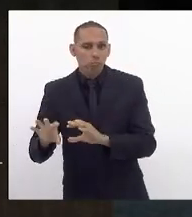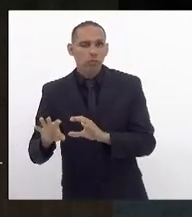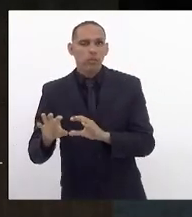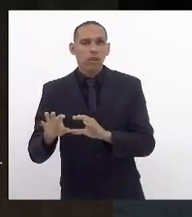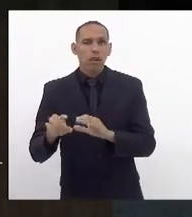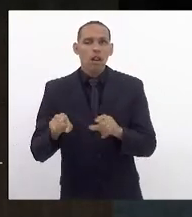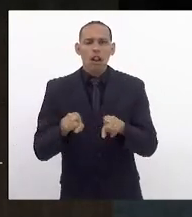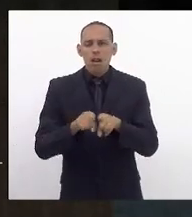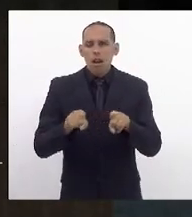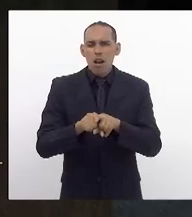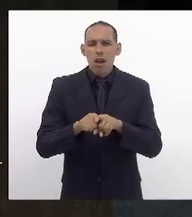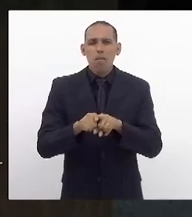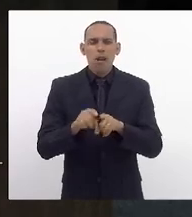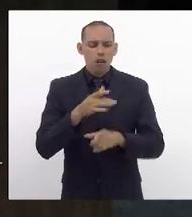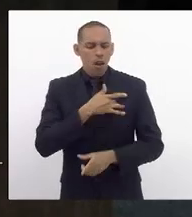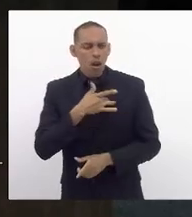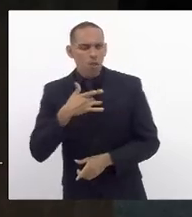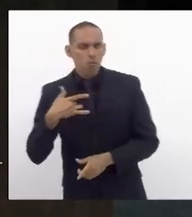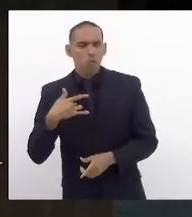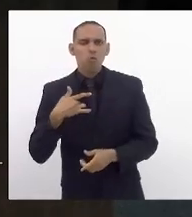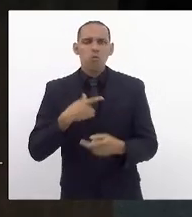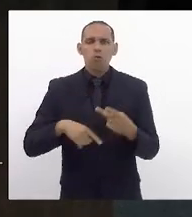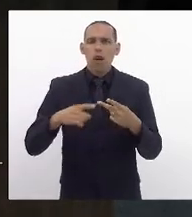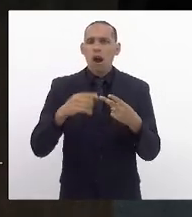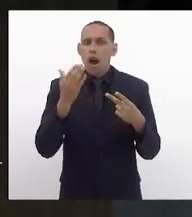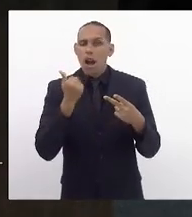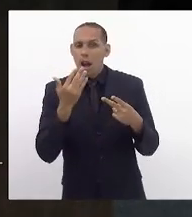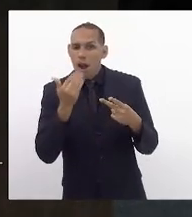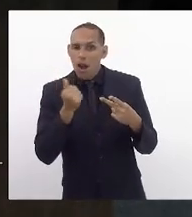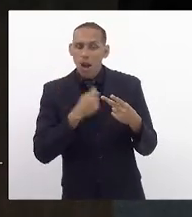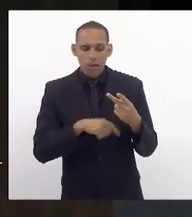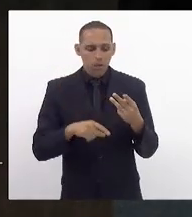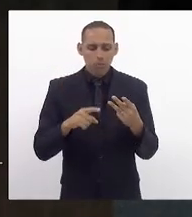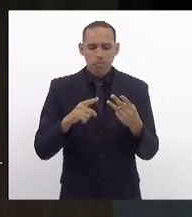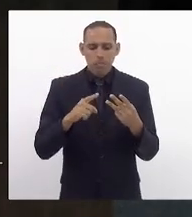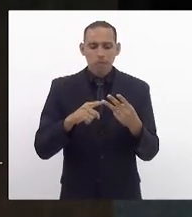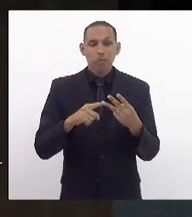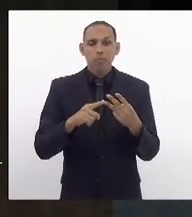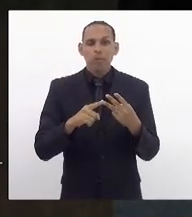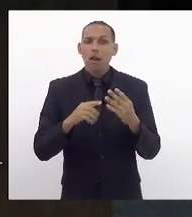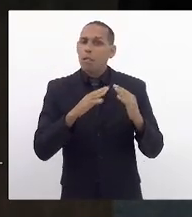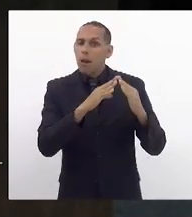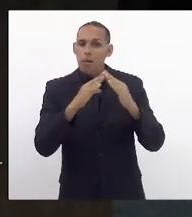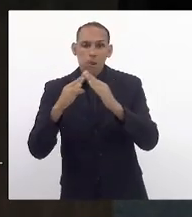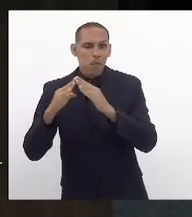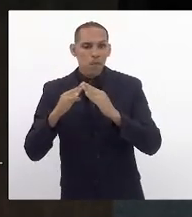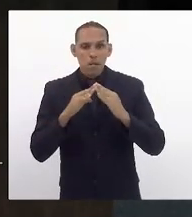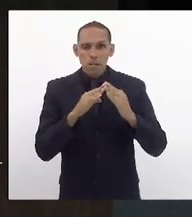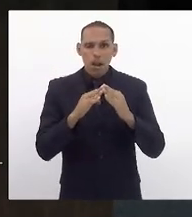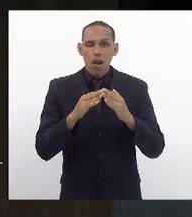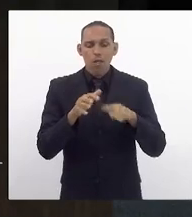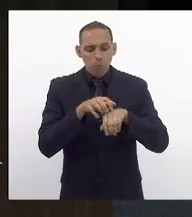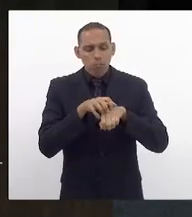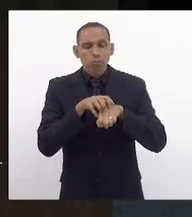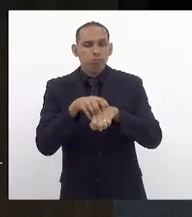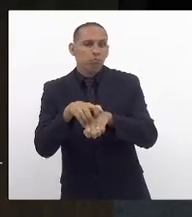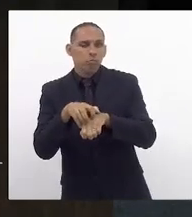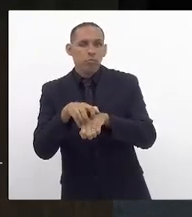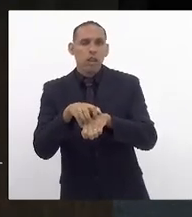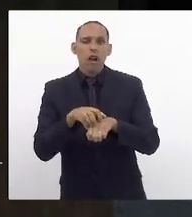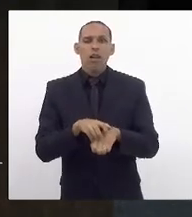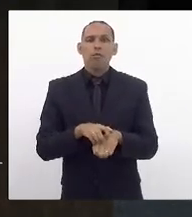os serviços de saúde, a alimentação, a habitação, o transporte,